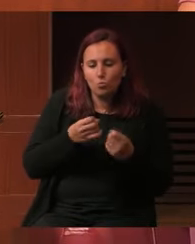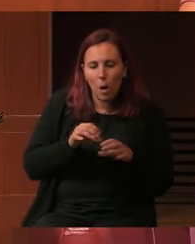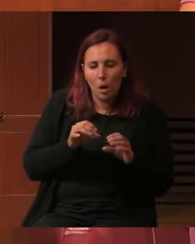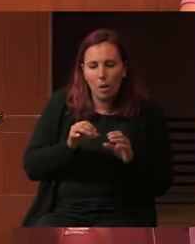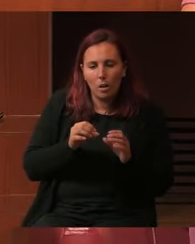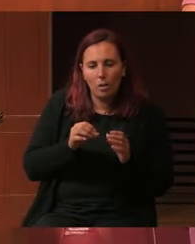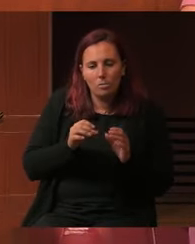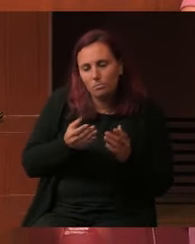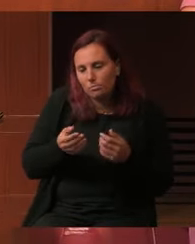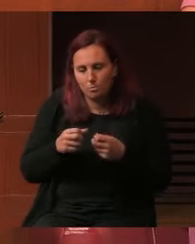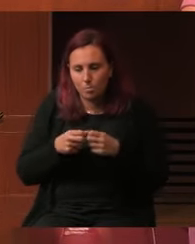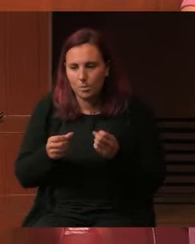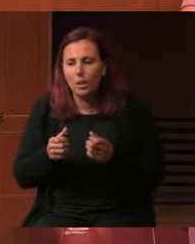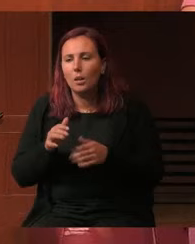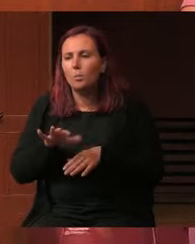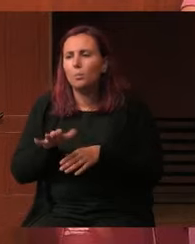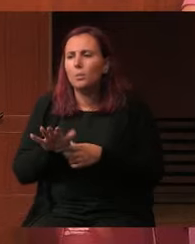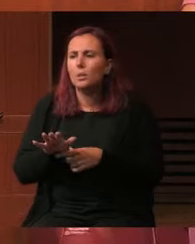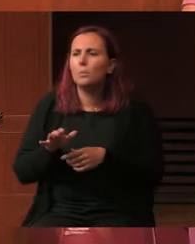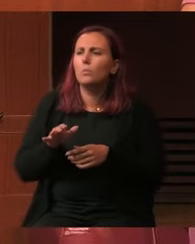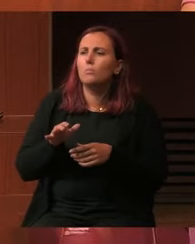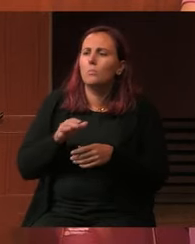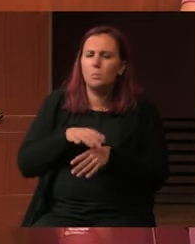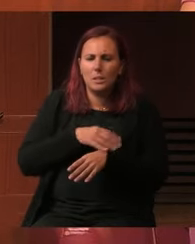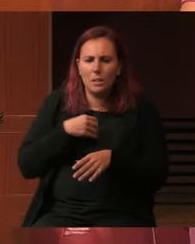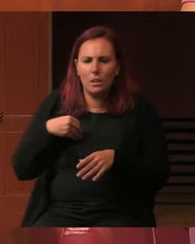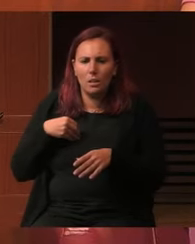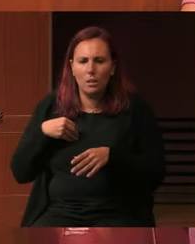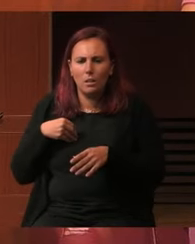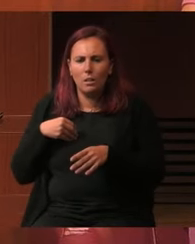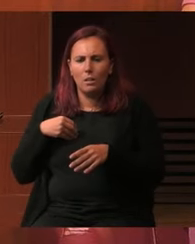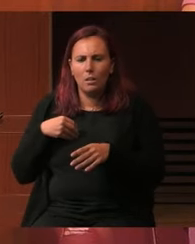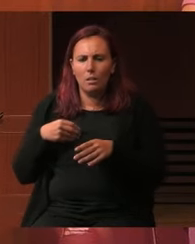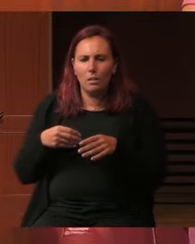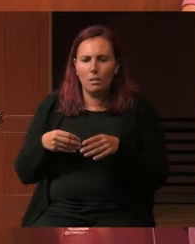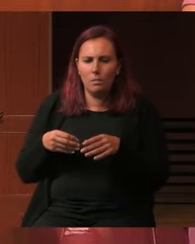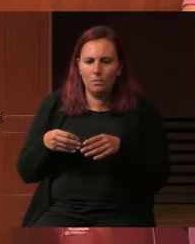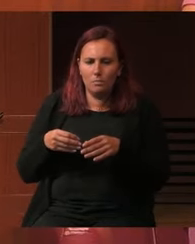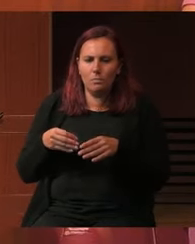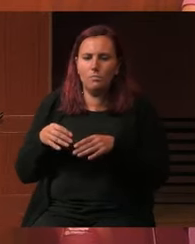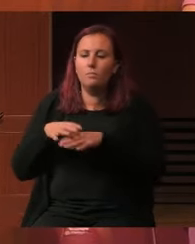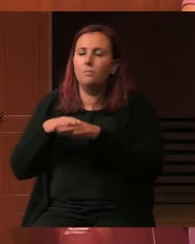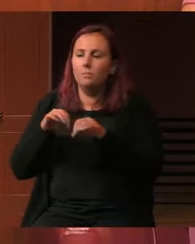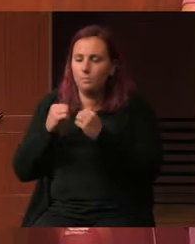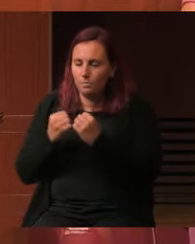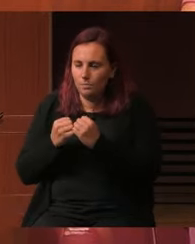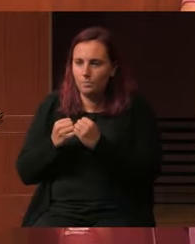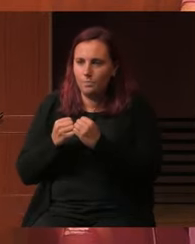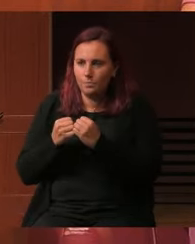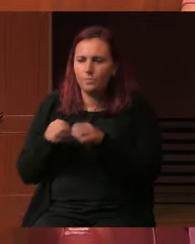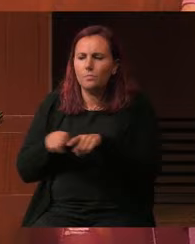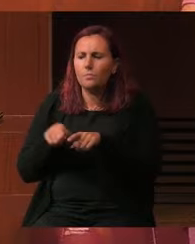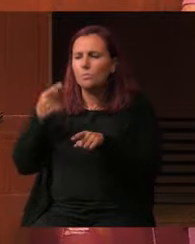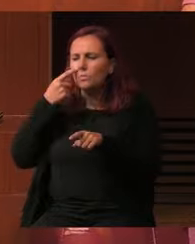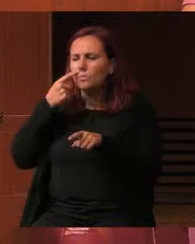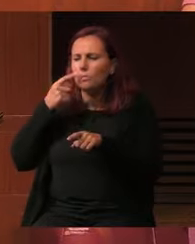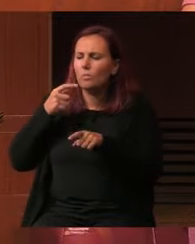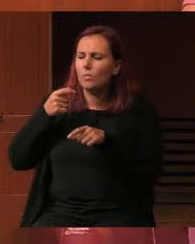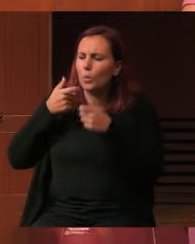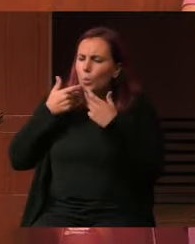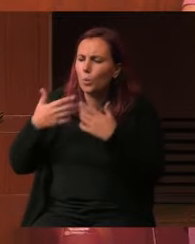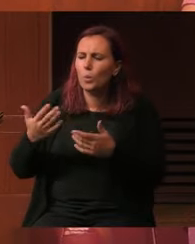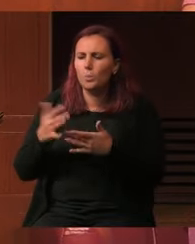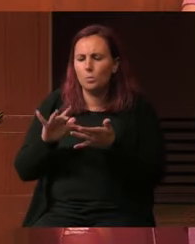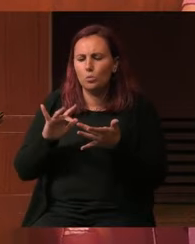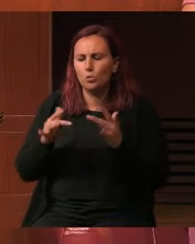vezes encontramos nas redes sociais, nos motores de busca, é um conhecimento muito pouco profundo. É um conhecimento que é muito vasto, e o ChatGPT é o